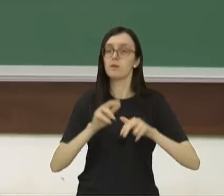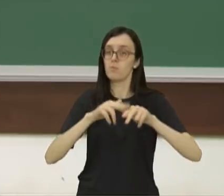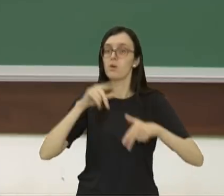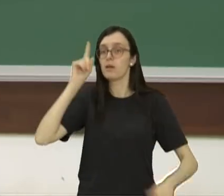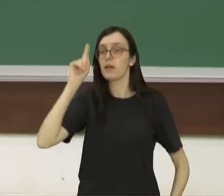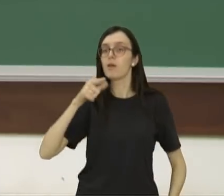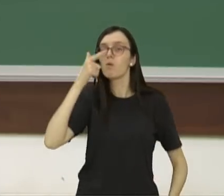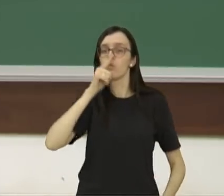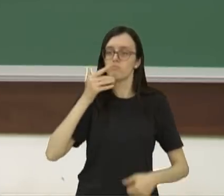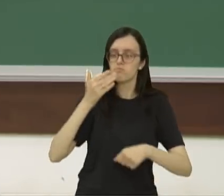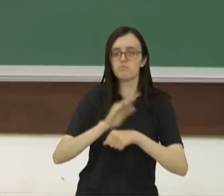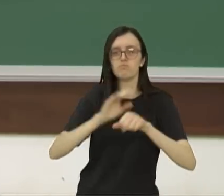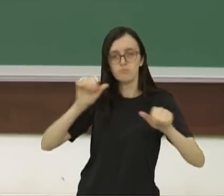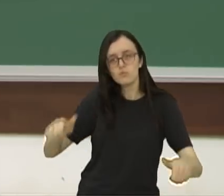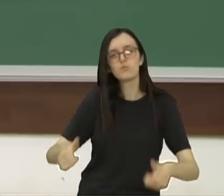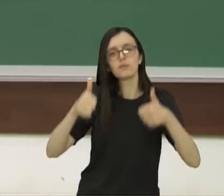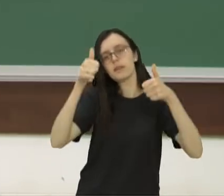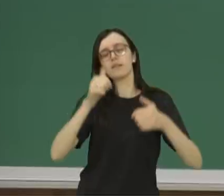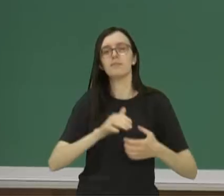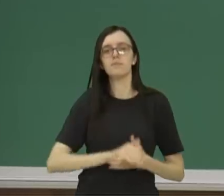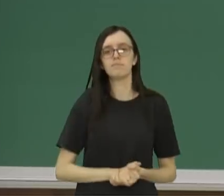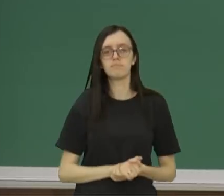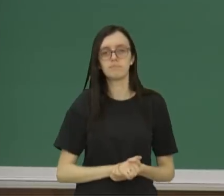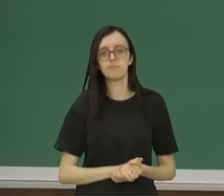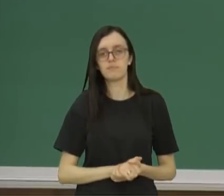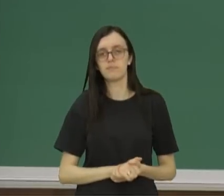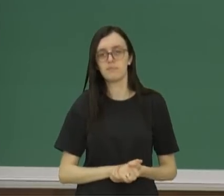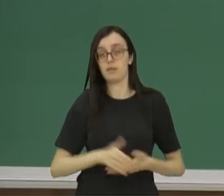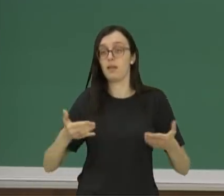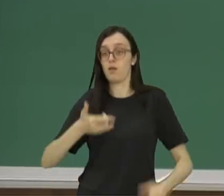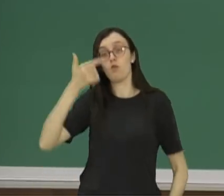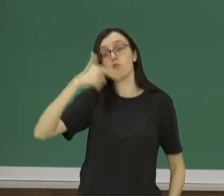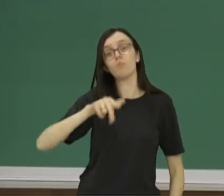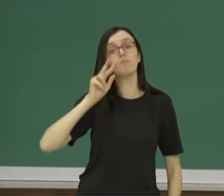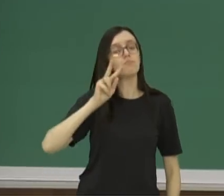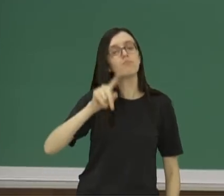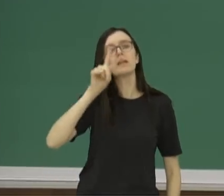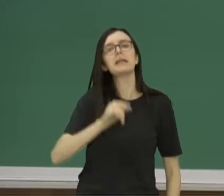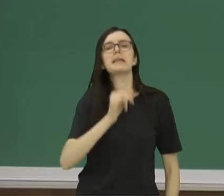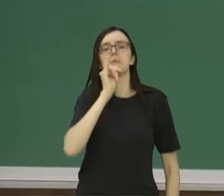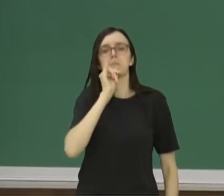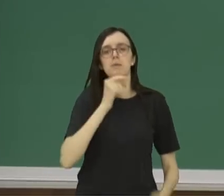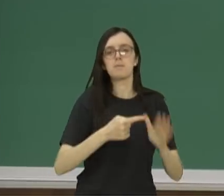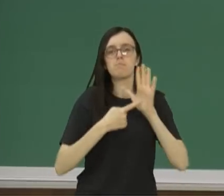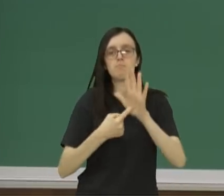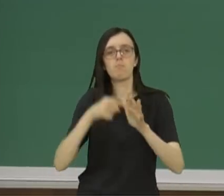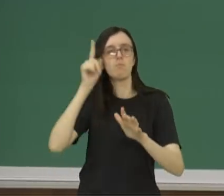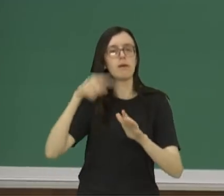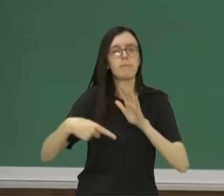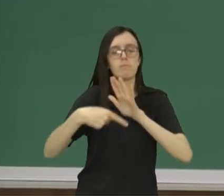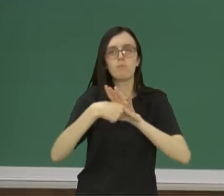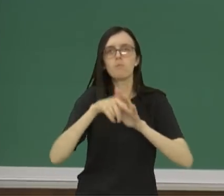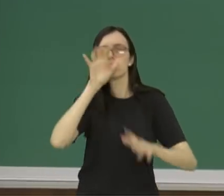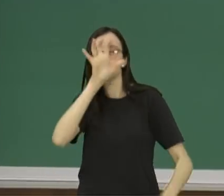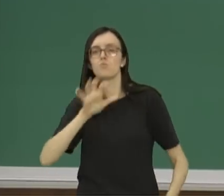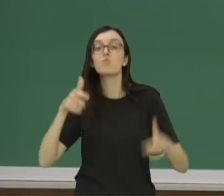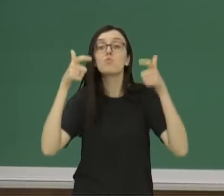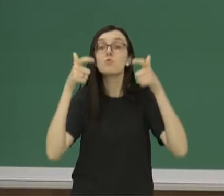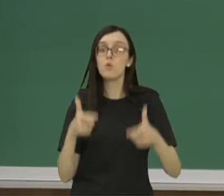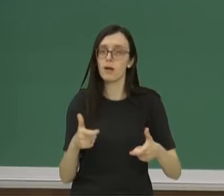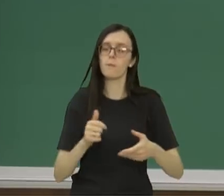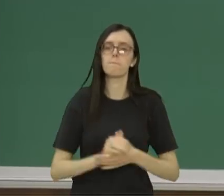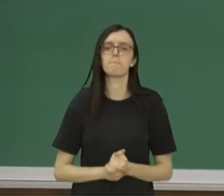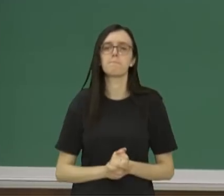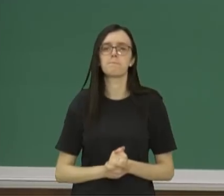é sustentável. Então aqui mais uma vez, né, é um exemplo de arranjo produtivo local.